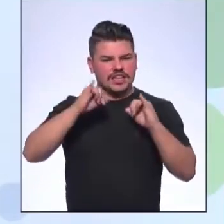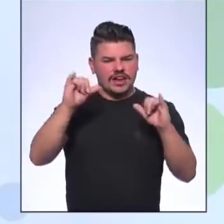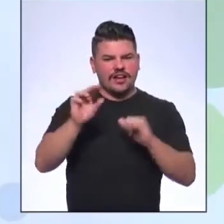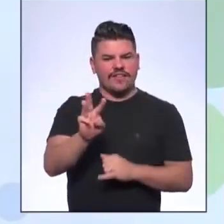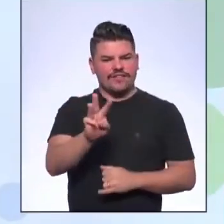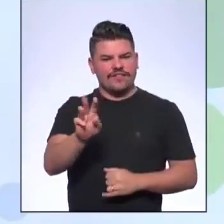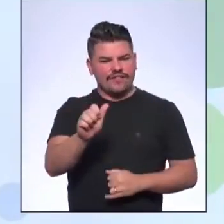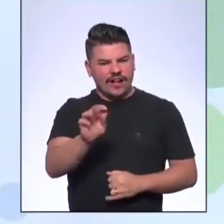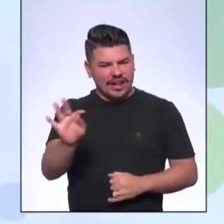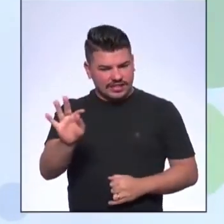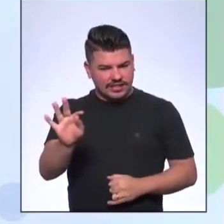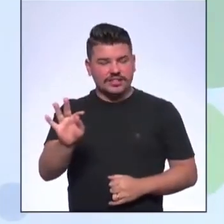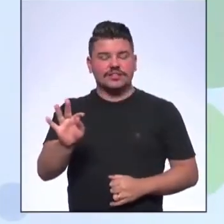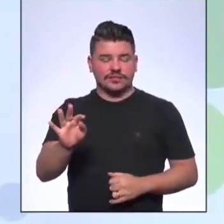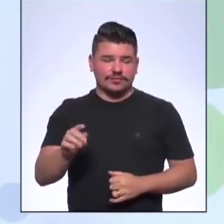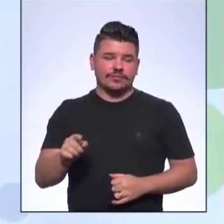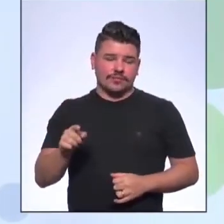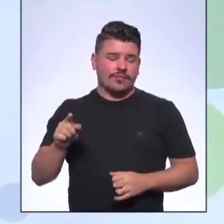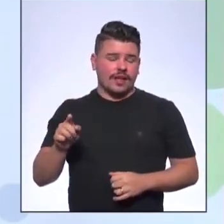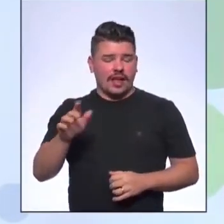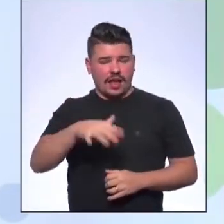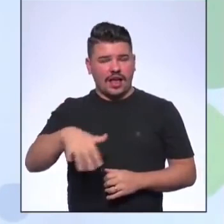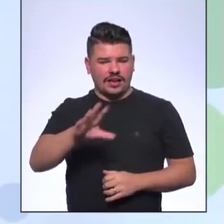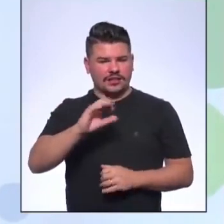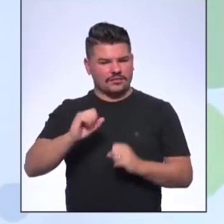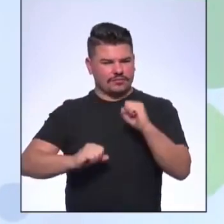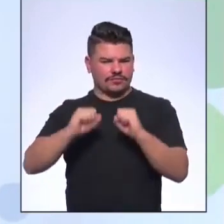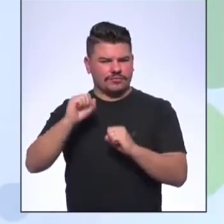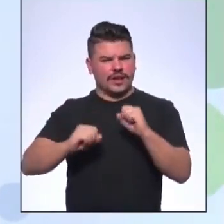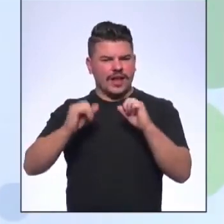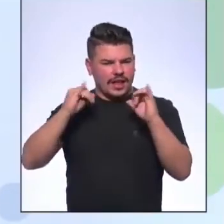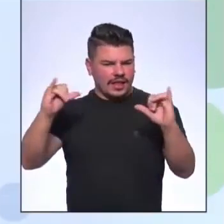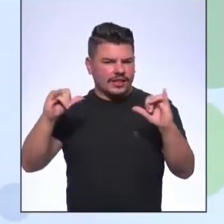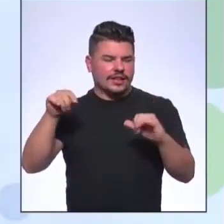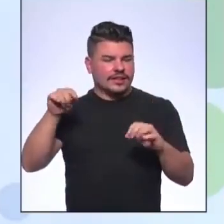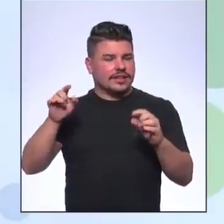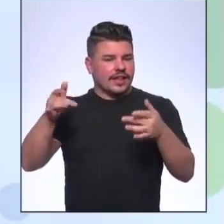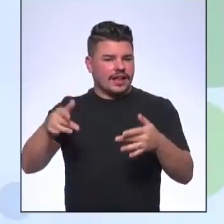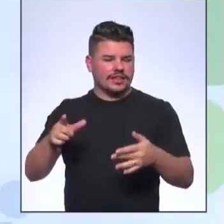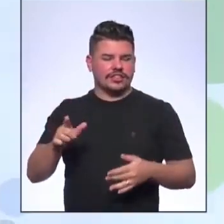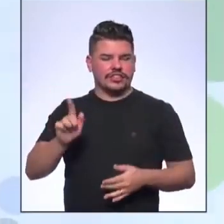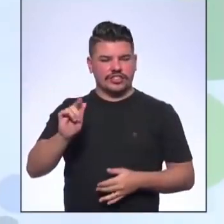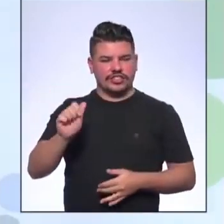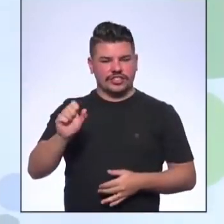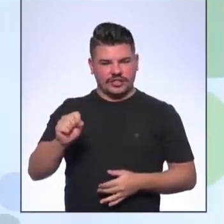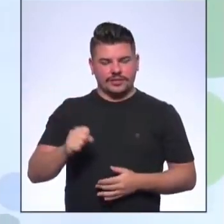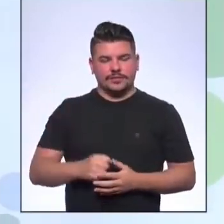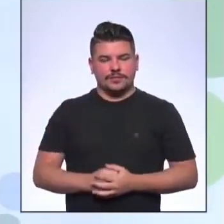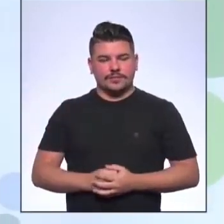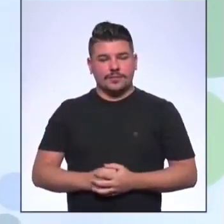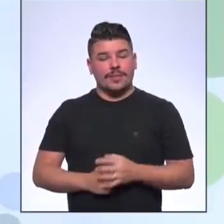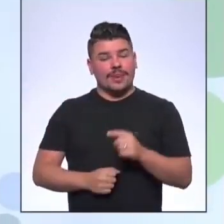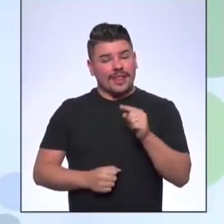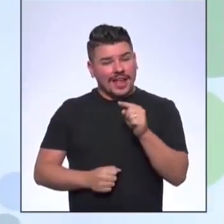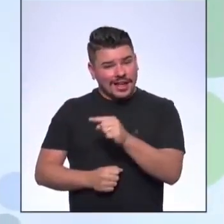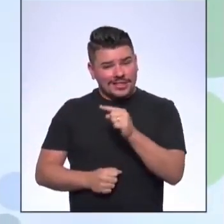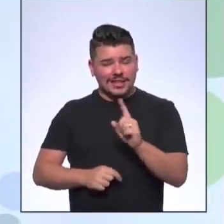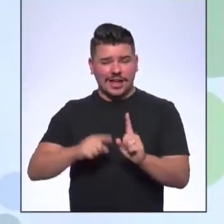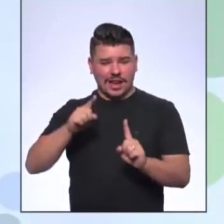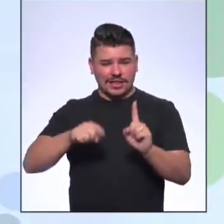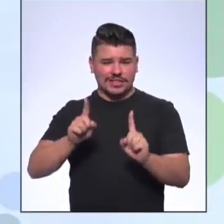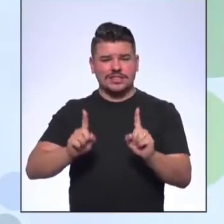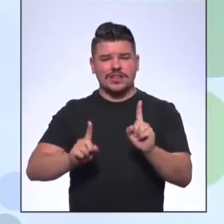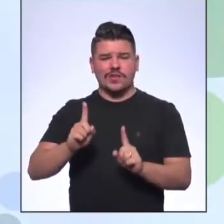Ou gigawatts, né? De uma usina hidrelétrica, pode chegar até em gigas, né? Então, o que acontece? Essa relação de